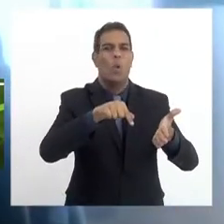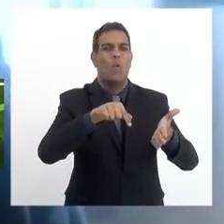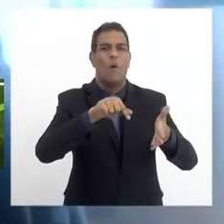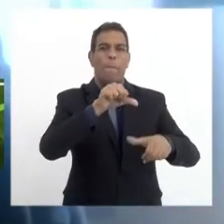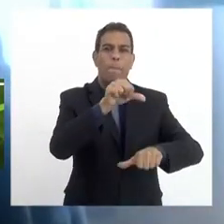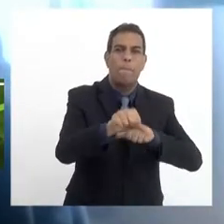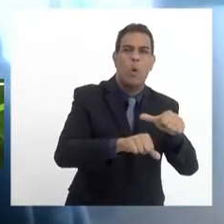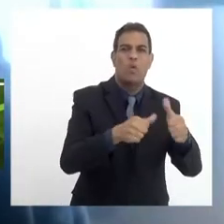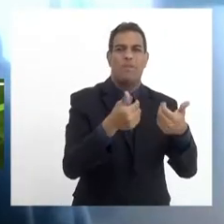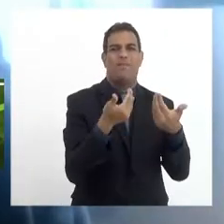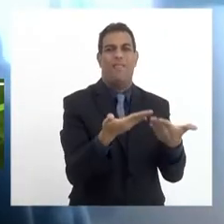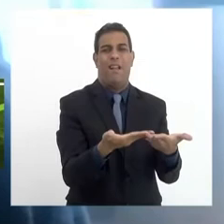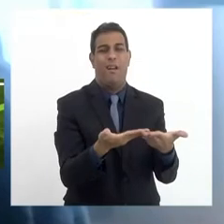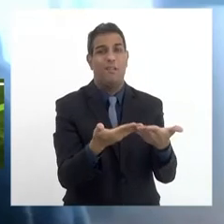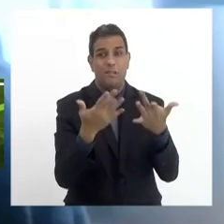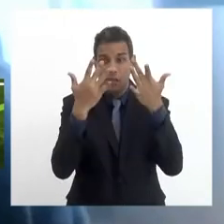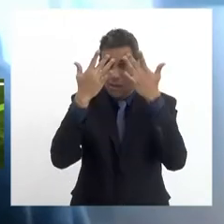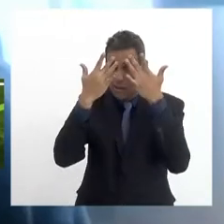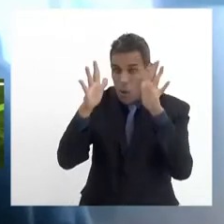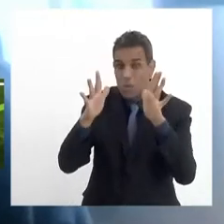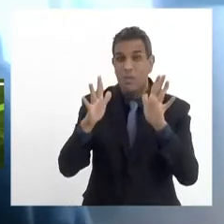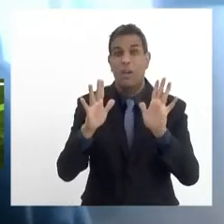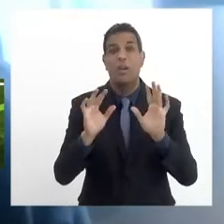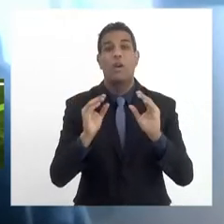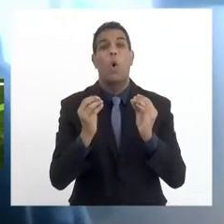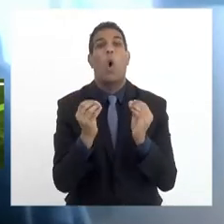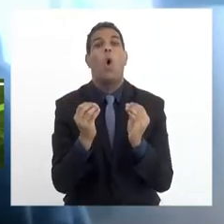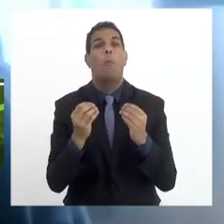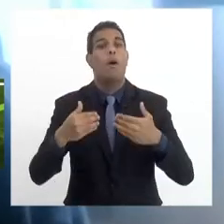Então, não sei como proceder.